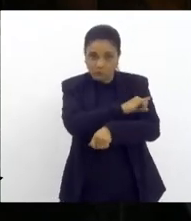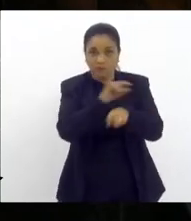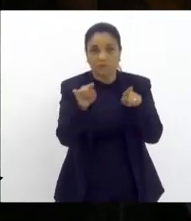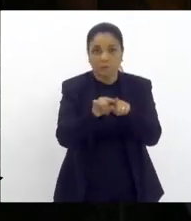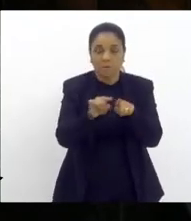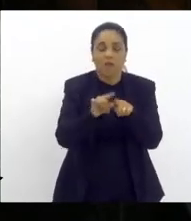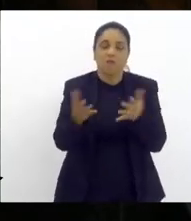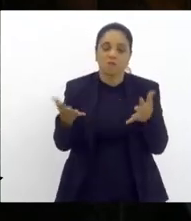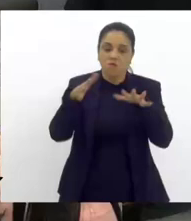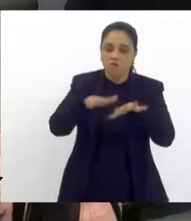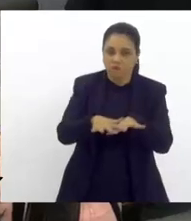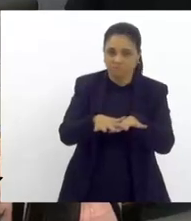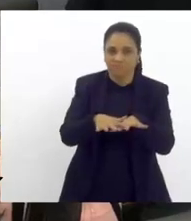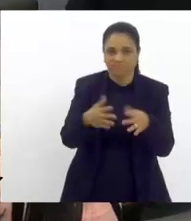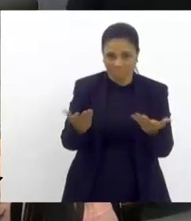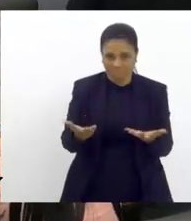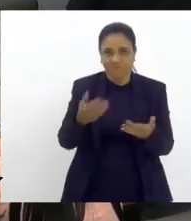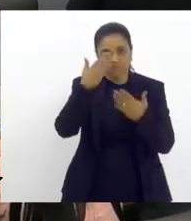Muito obrigado presidente